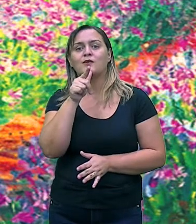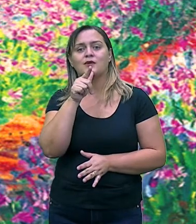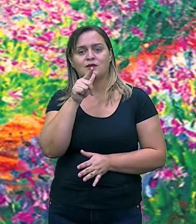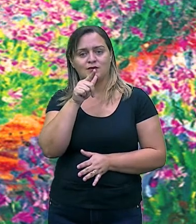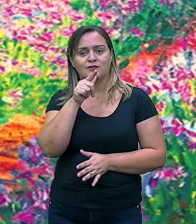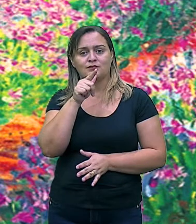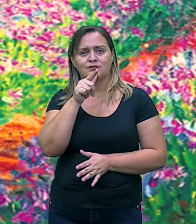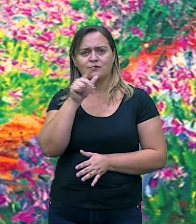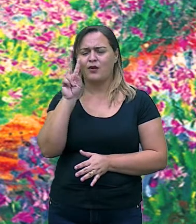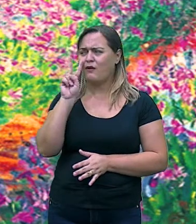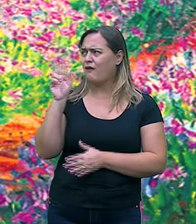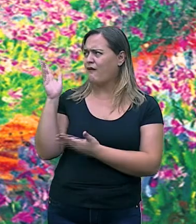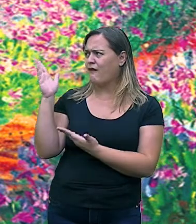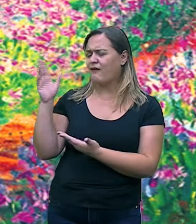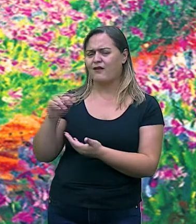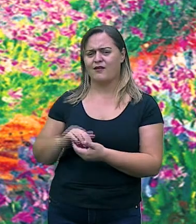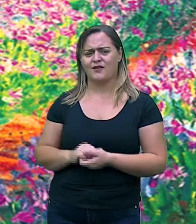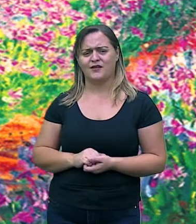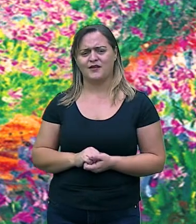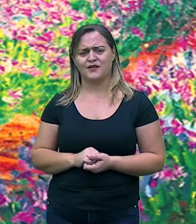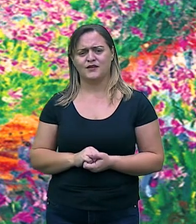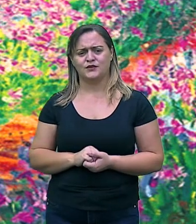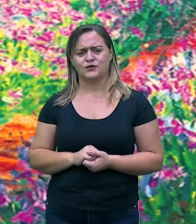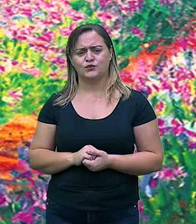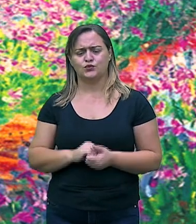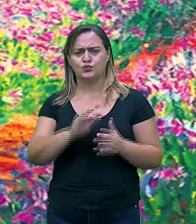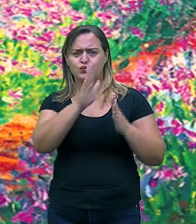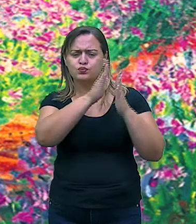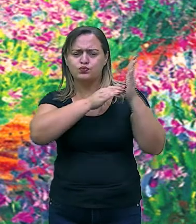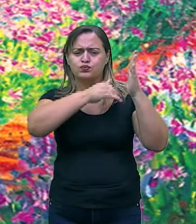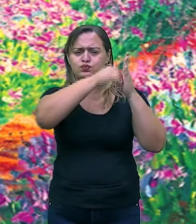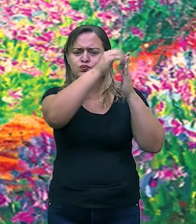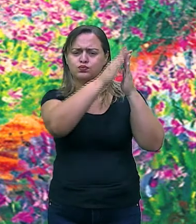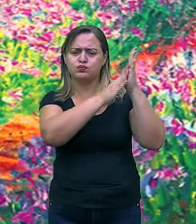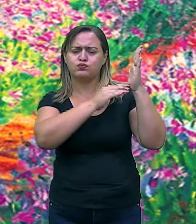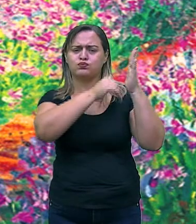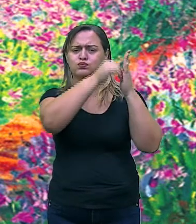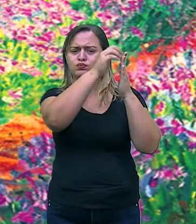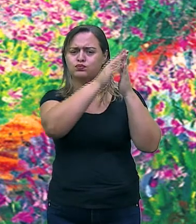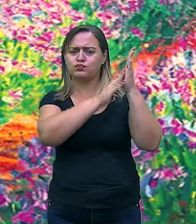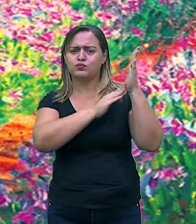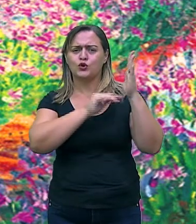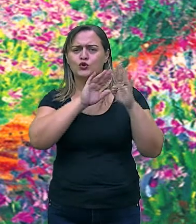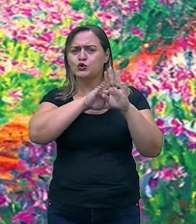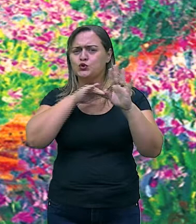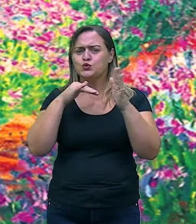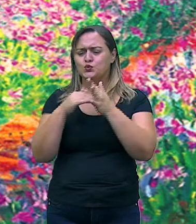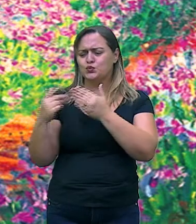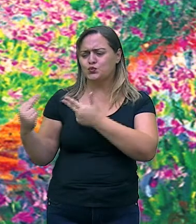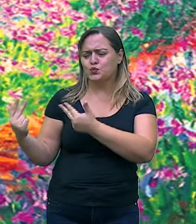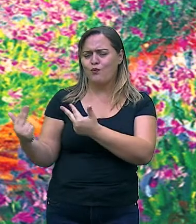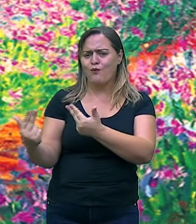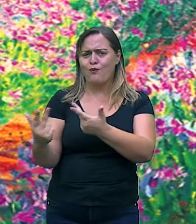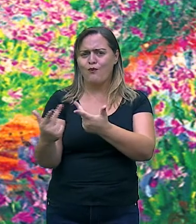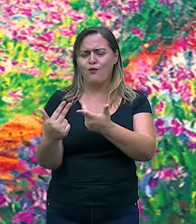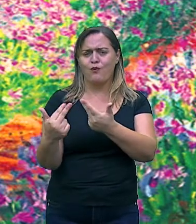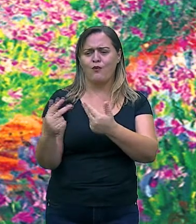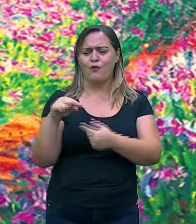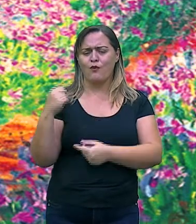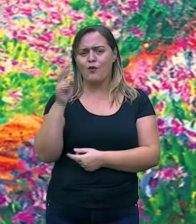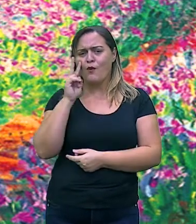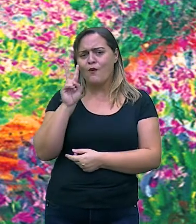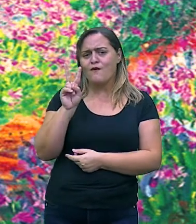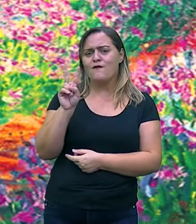do horizonte, né, e as manchas e as cores pinceladas podem ser vistas ao mesmo tempo que percebemos o reflexo